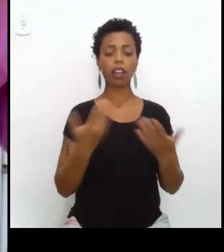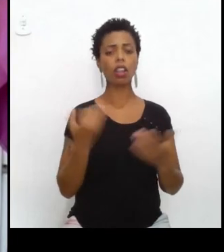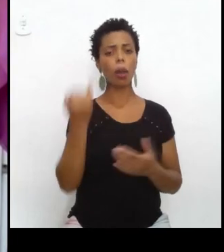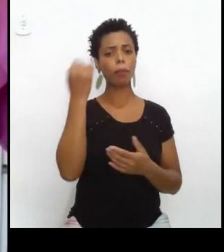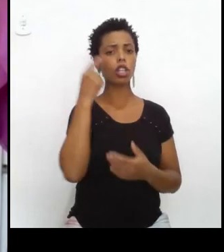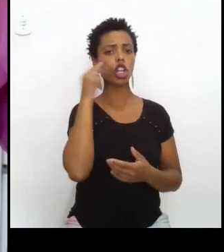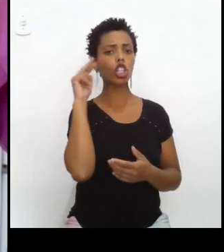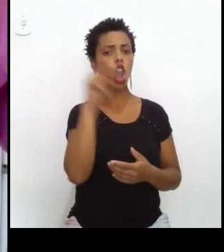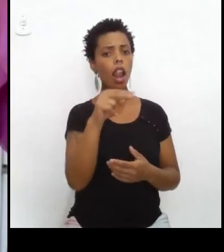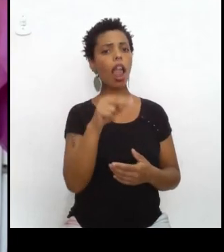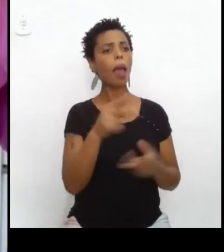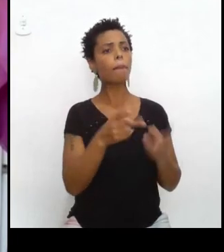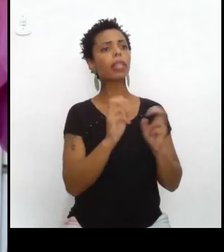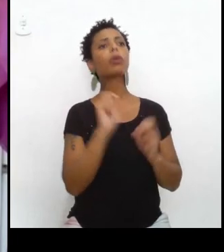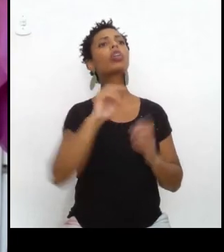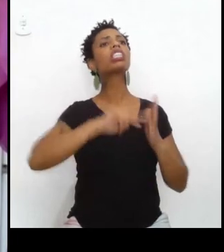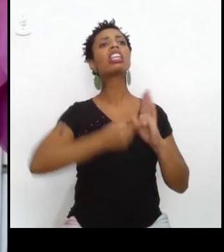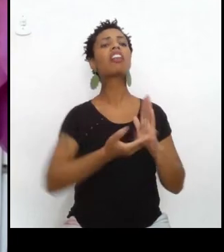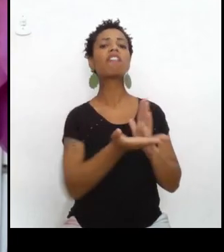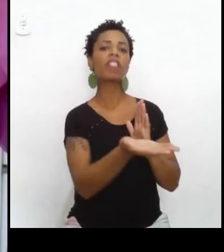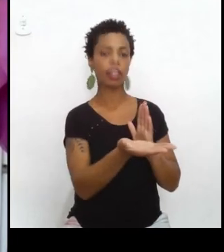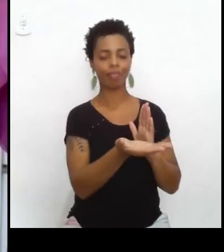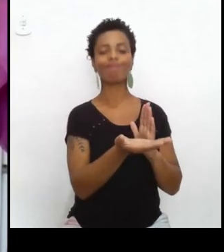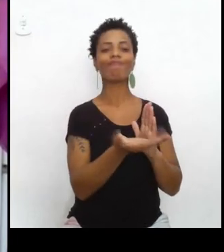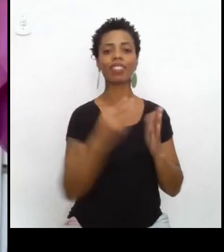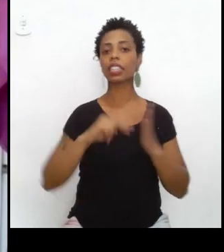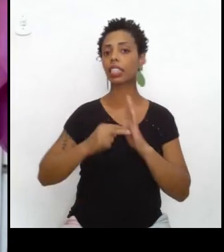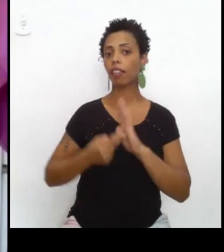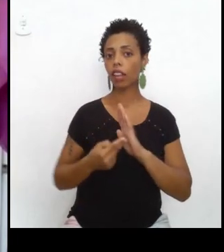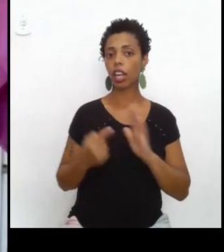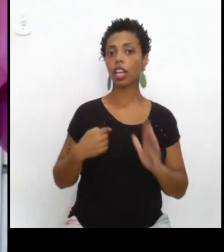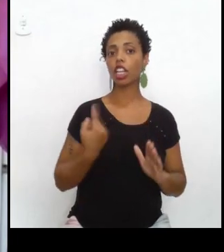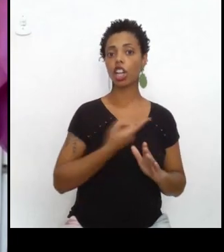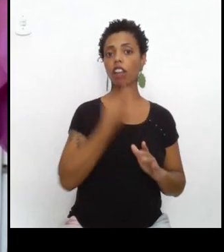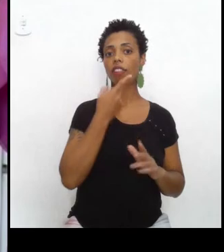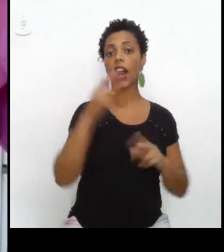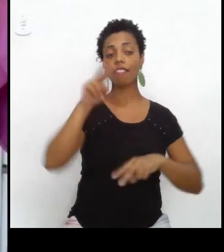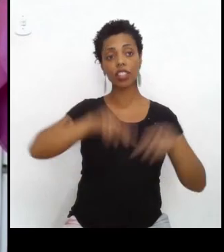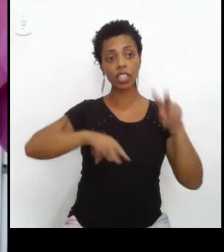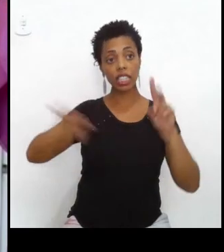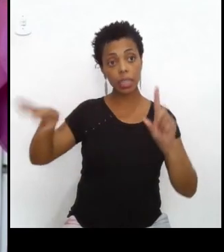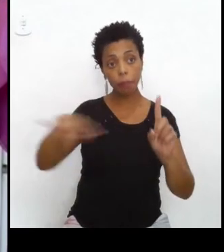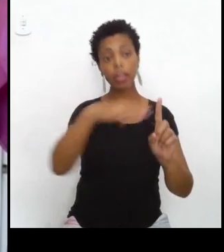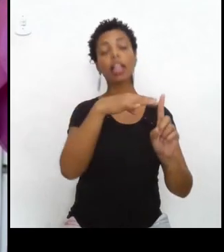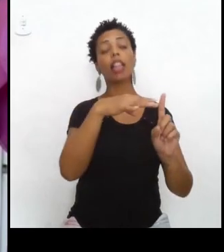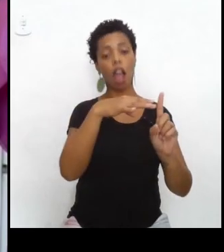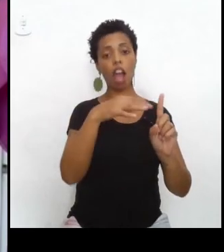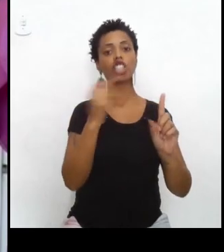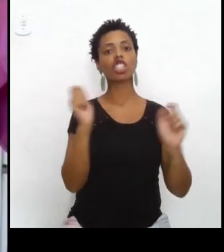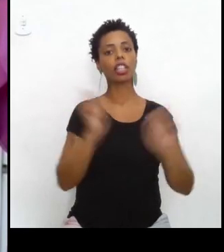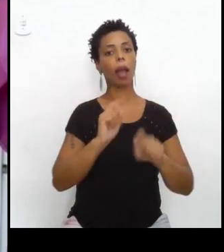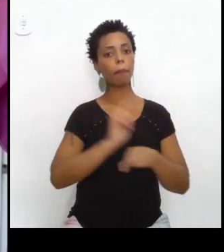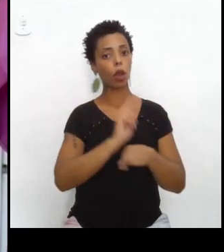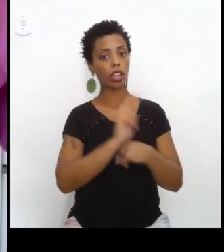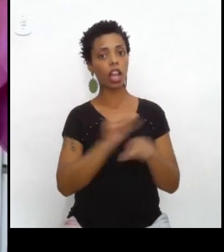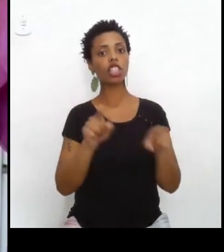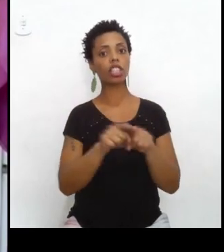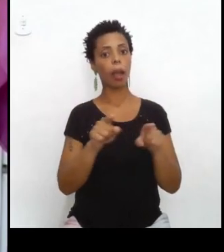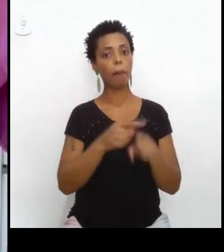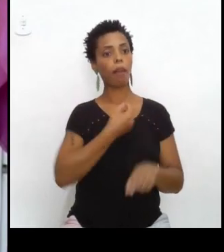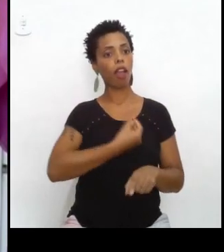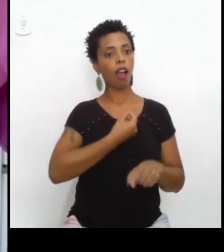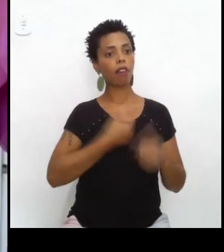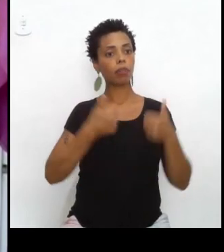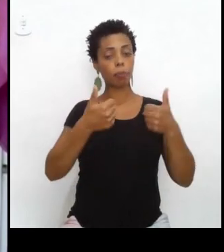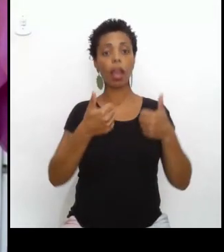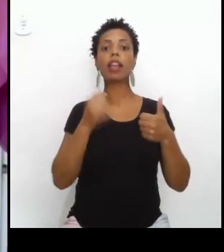que que significa isso né significa que a gente diz visibilidade protege e garante cidadania da conversibilidade a gente produtos política